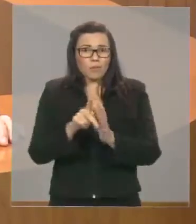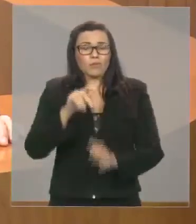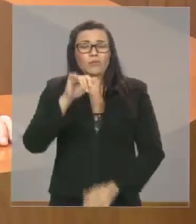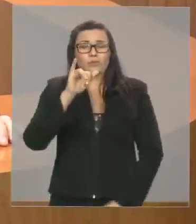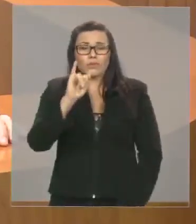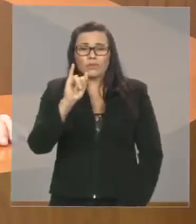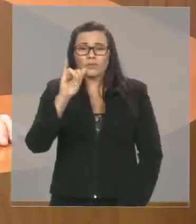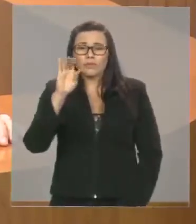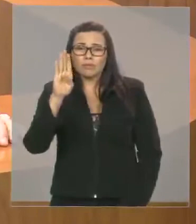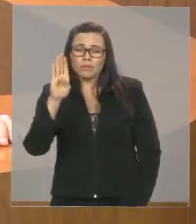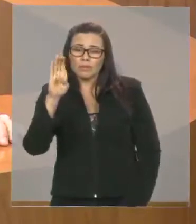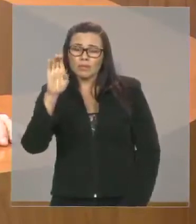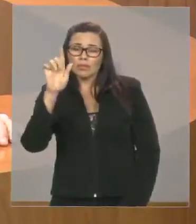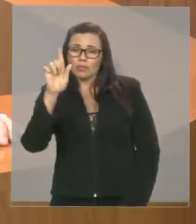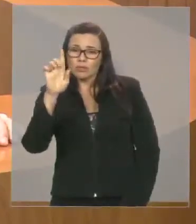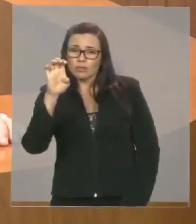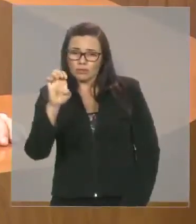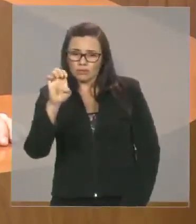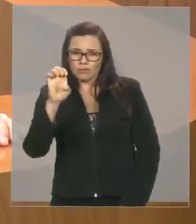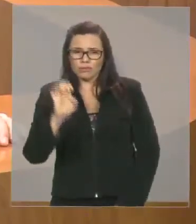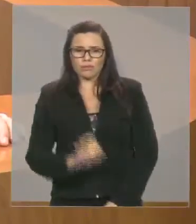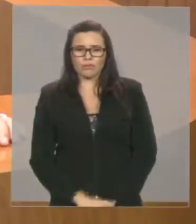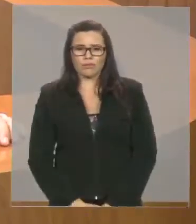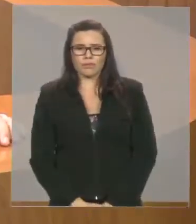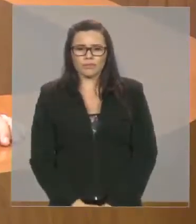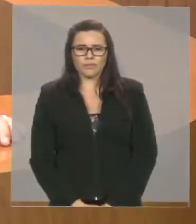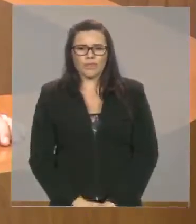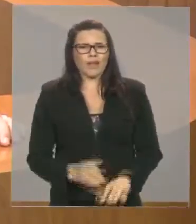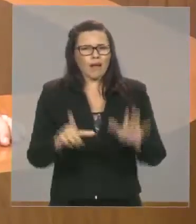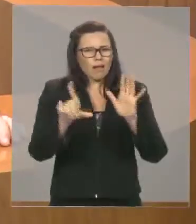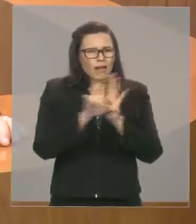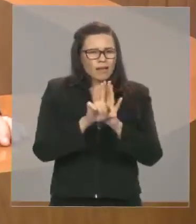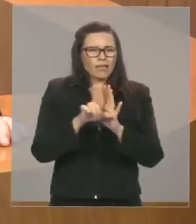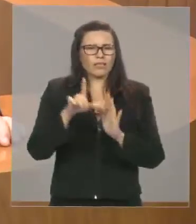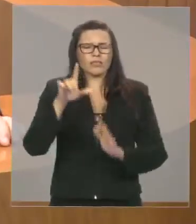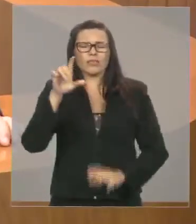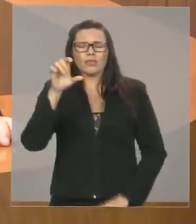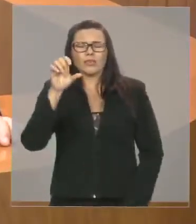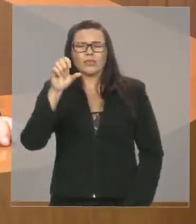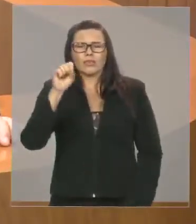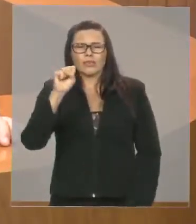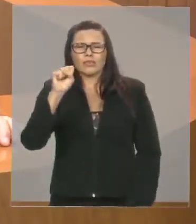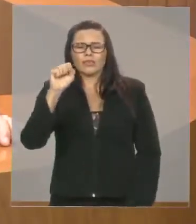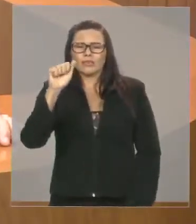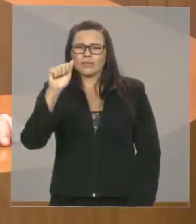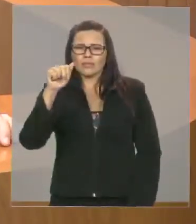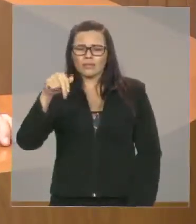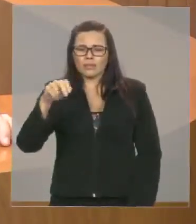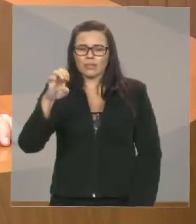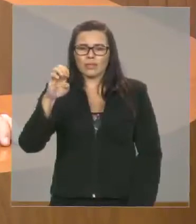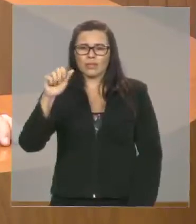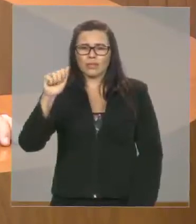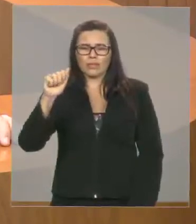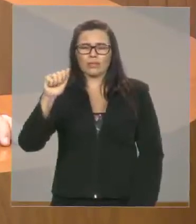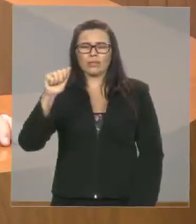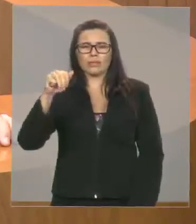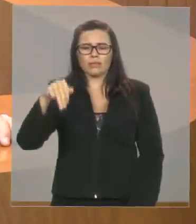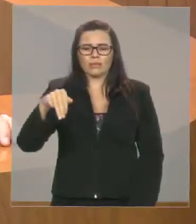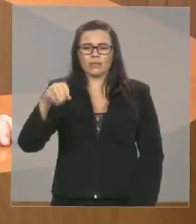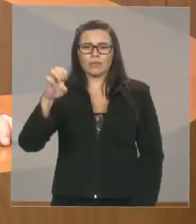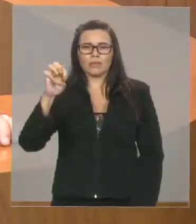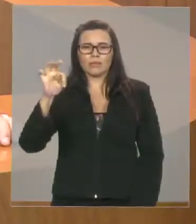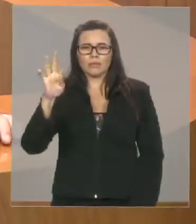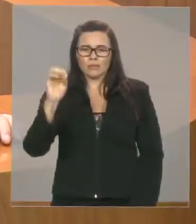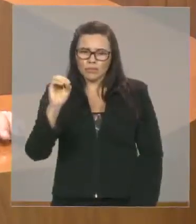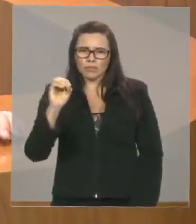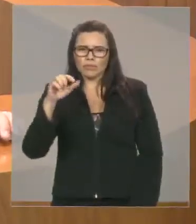de Geográfica e Estatística. Justamente quando a Lei de Saneamento do Brasil, a qual me referi, completa 10 anos de efetiva validade.